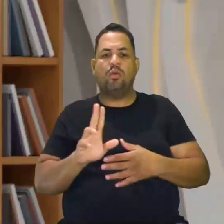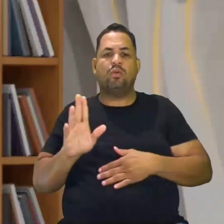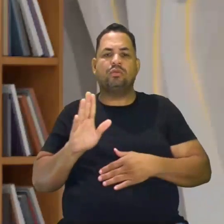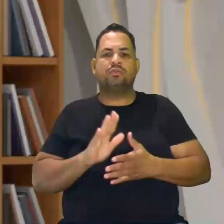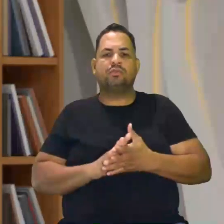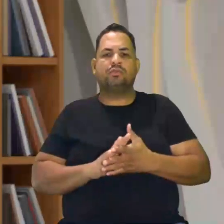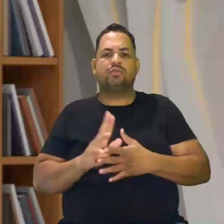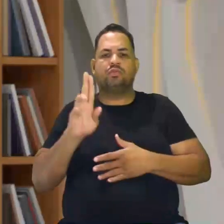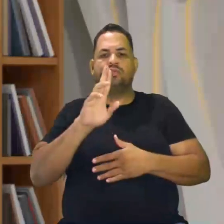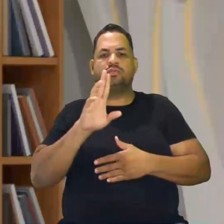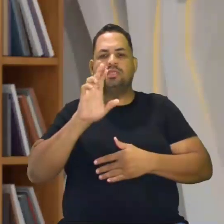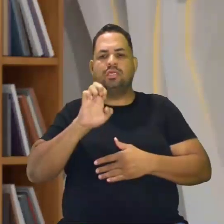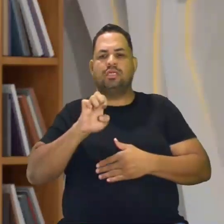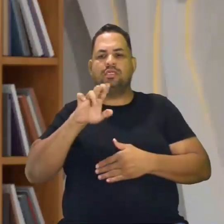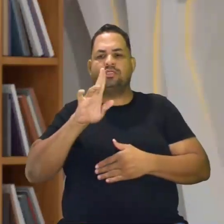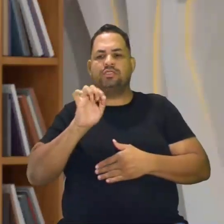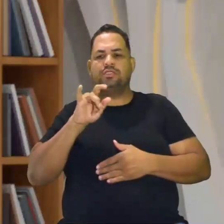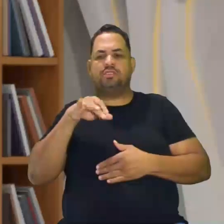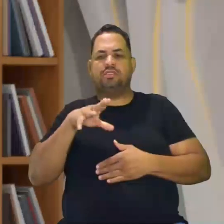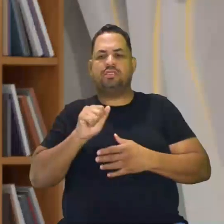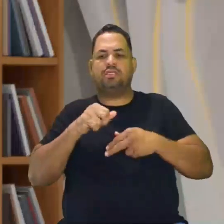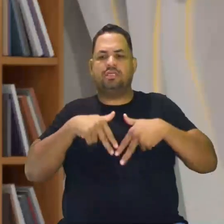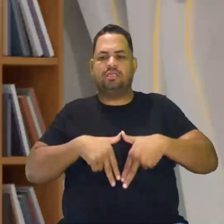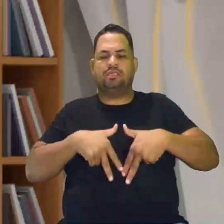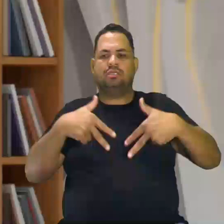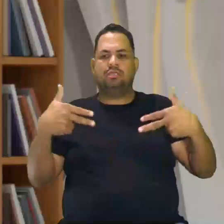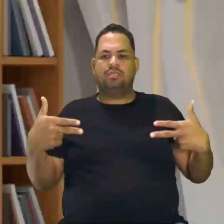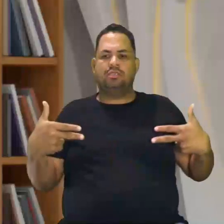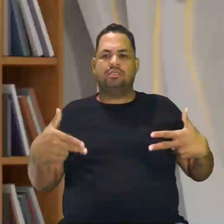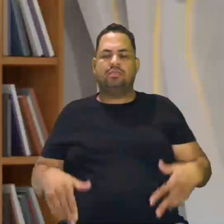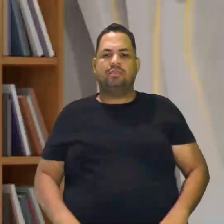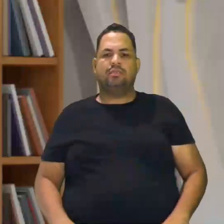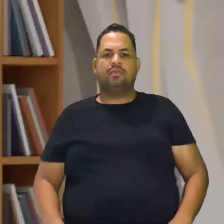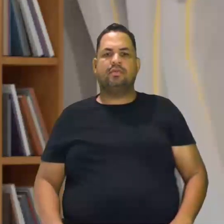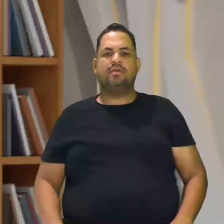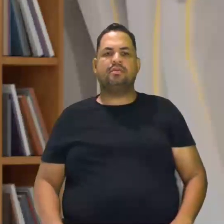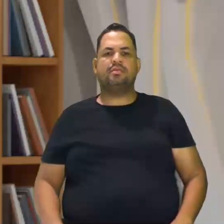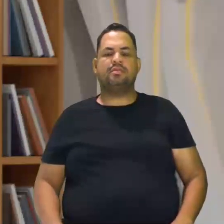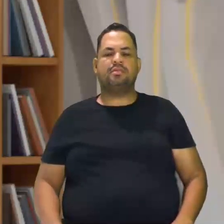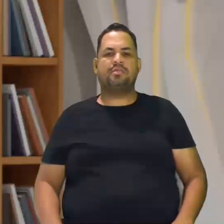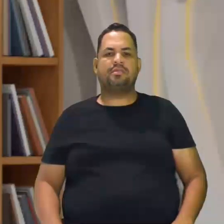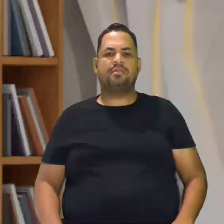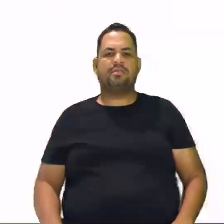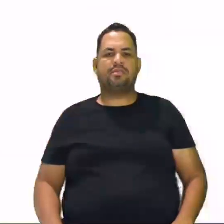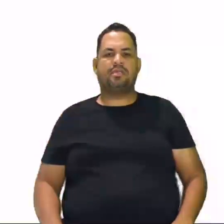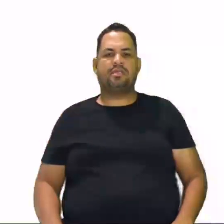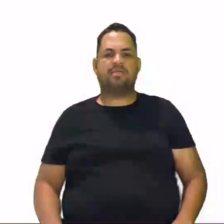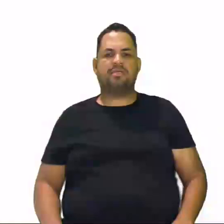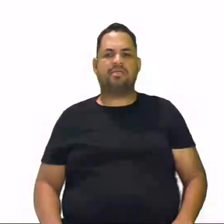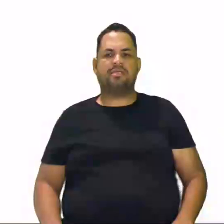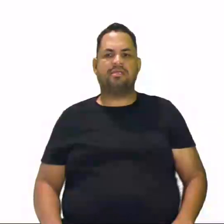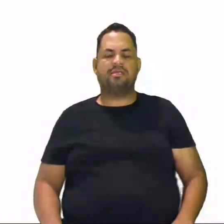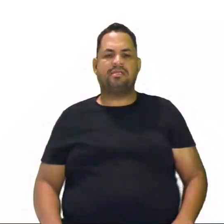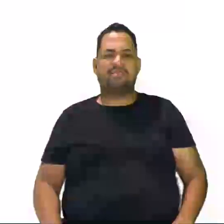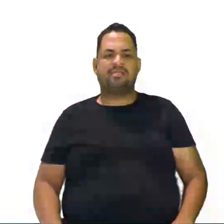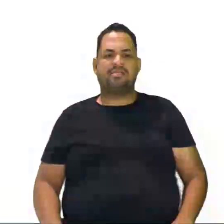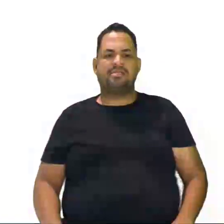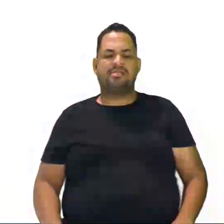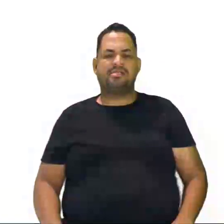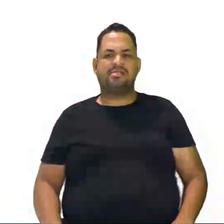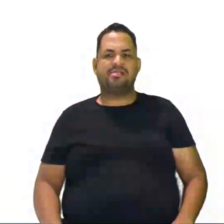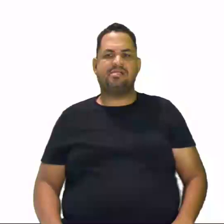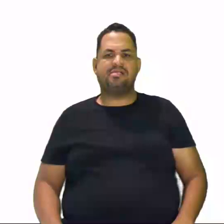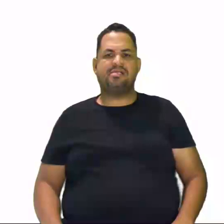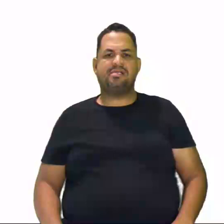fala etnia. A etnia, ela vem substituir o termo raça. Tá bom? Vamos ao quadro, olha só. Então, a